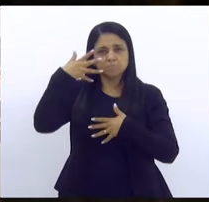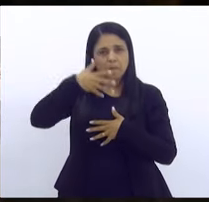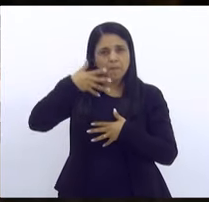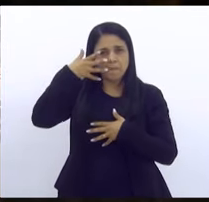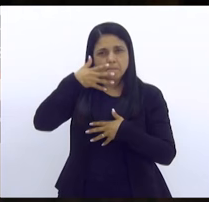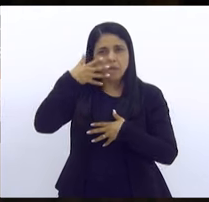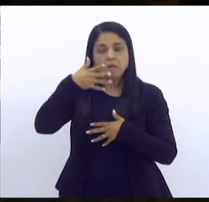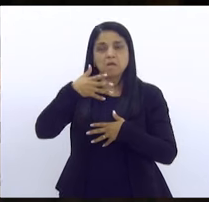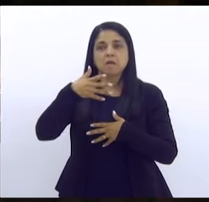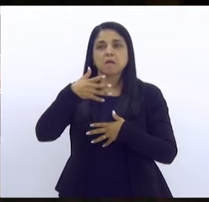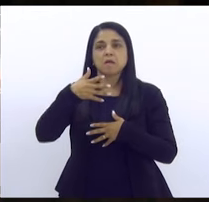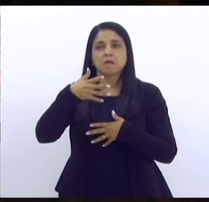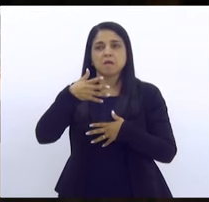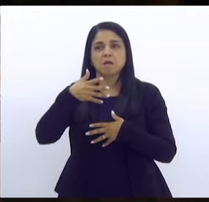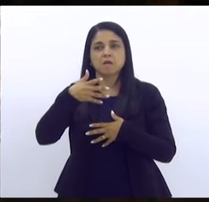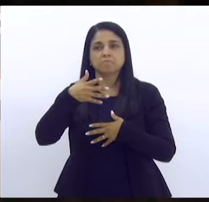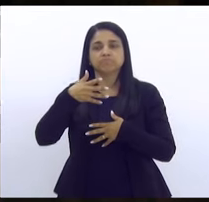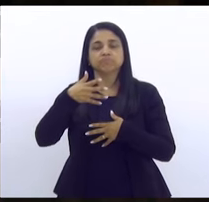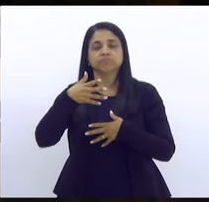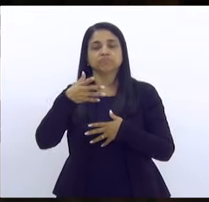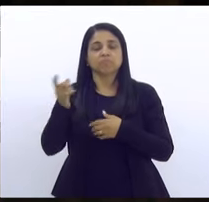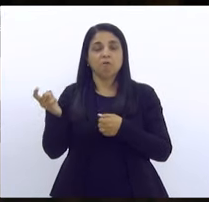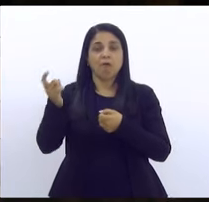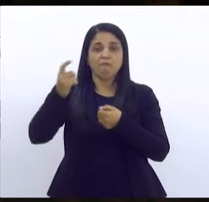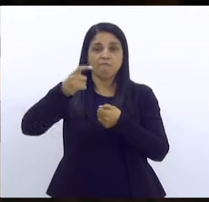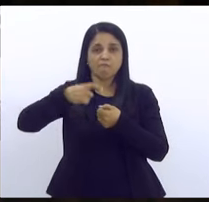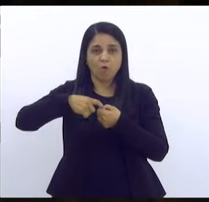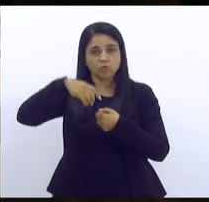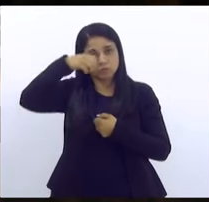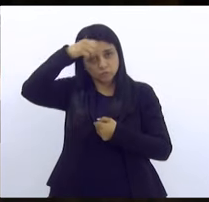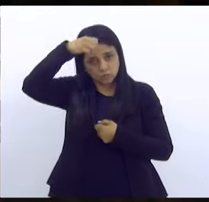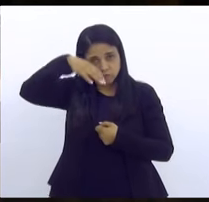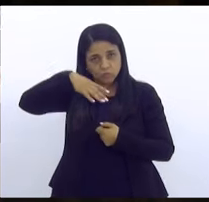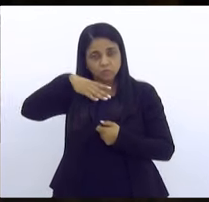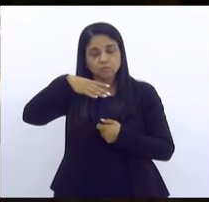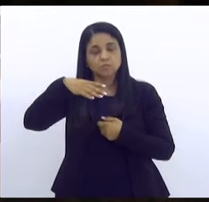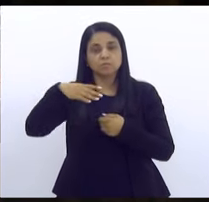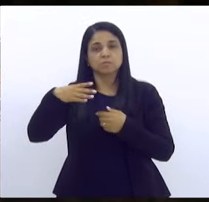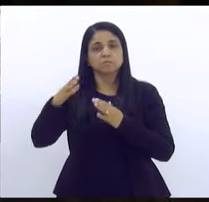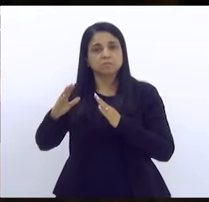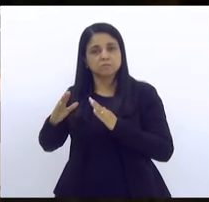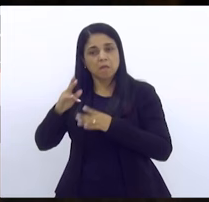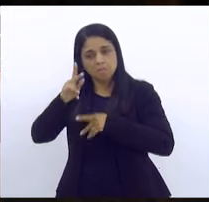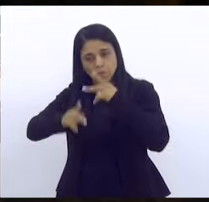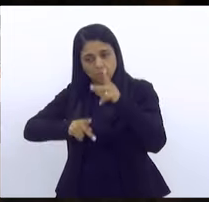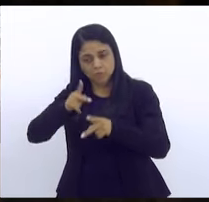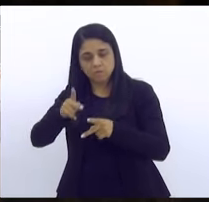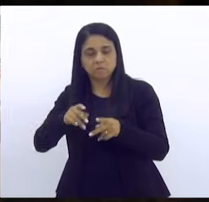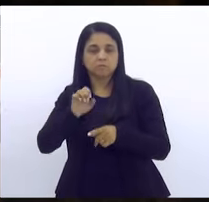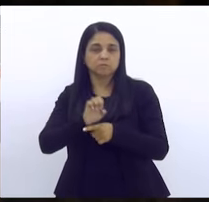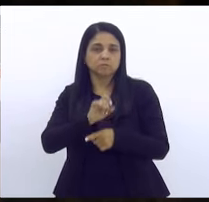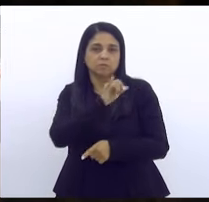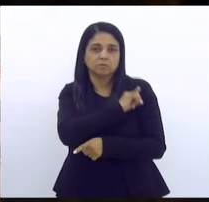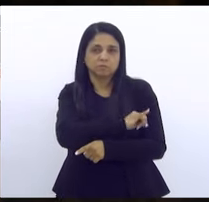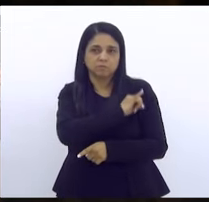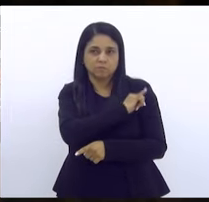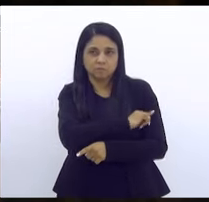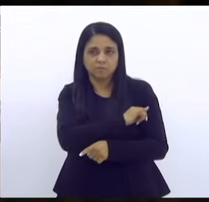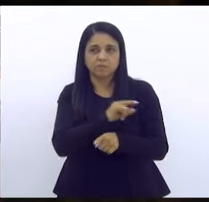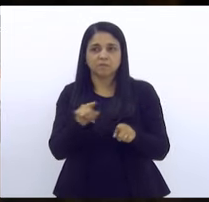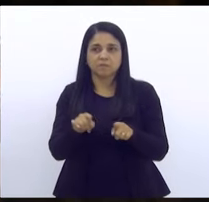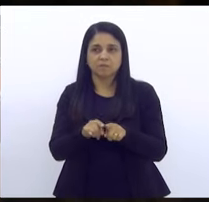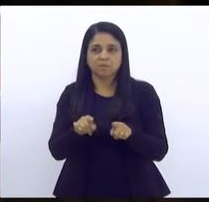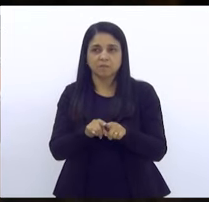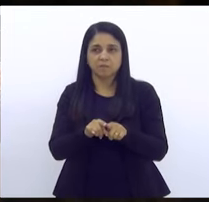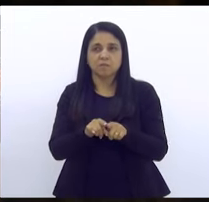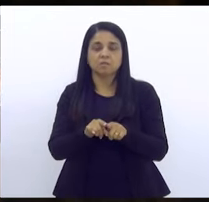com relação aí ao restabelecimento da energia elétrica para a população no estado do Rio de Janeiro, com